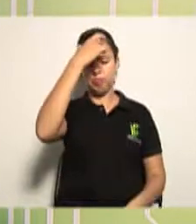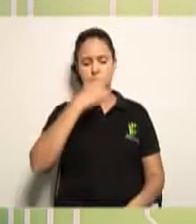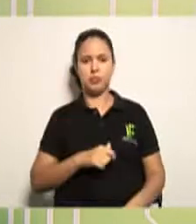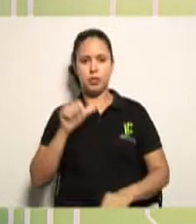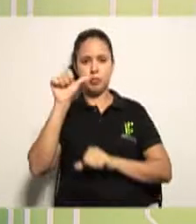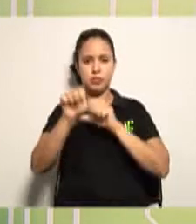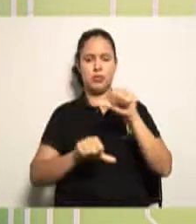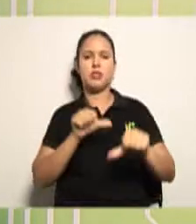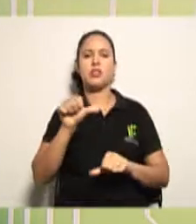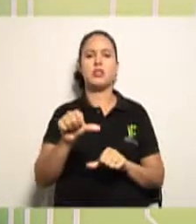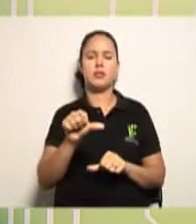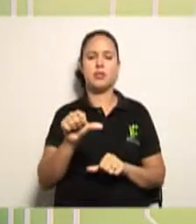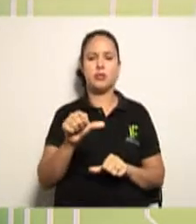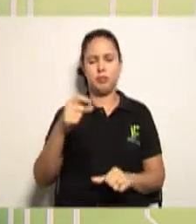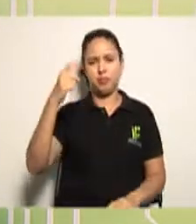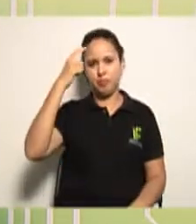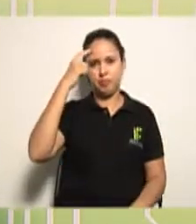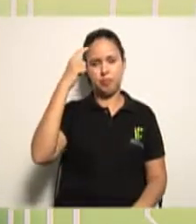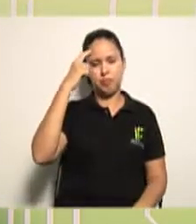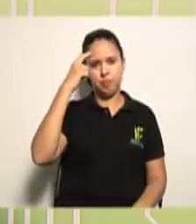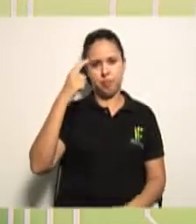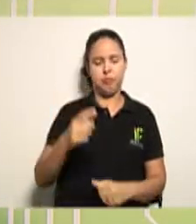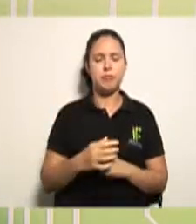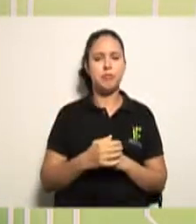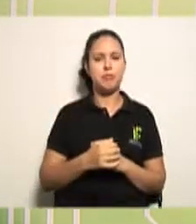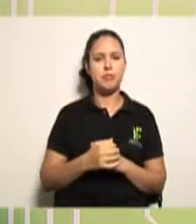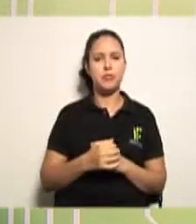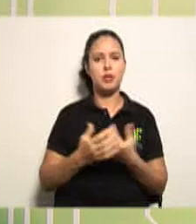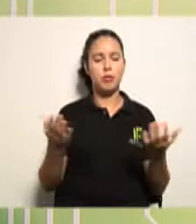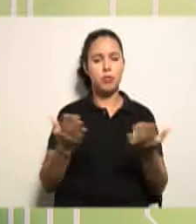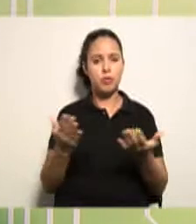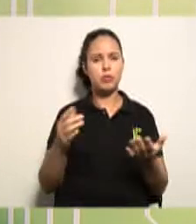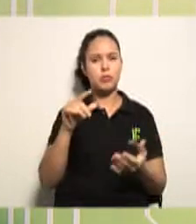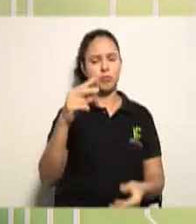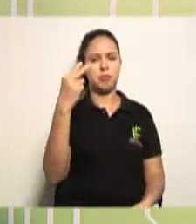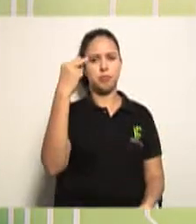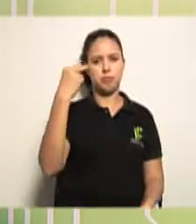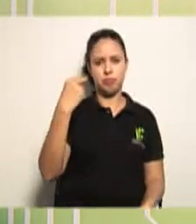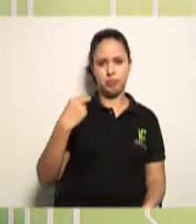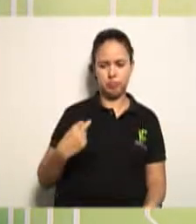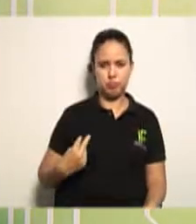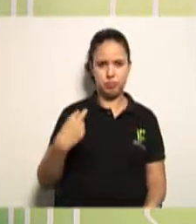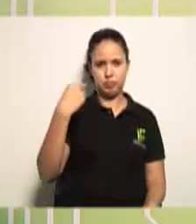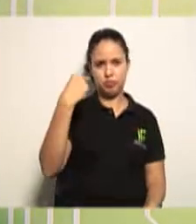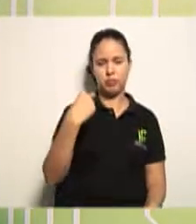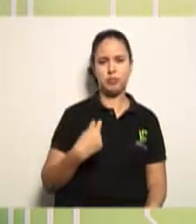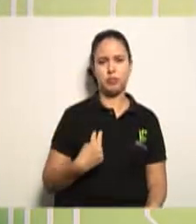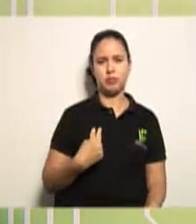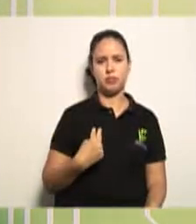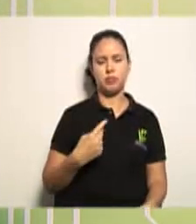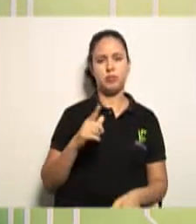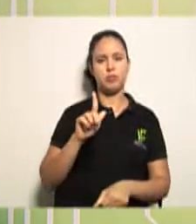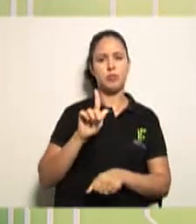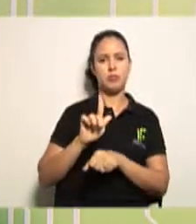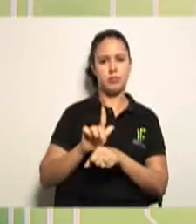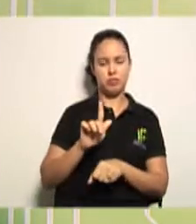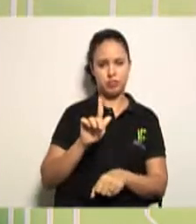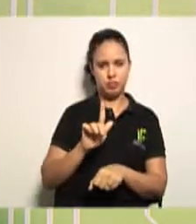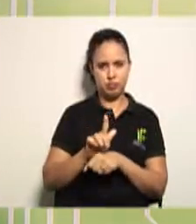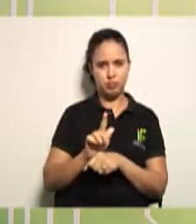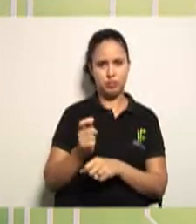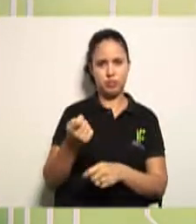pessoas, que, por exemplo, na aula de hoje vocês já olharam pensando em vocês enquanto gestores,